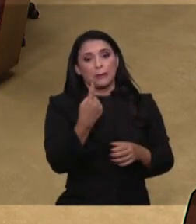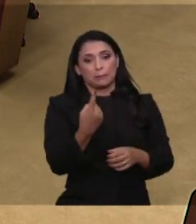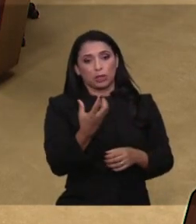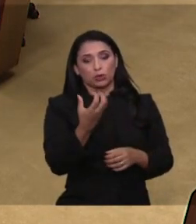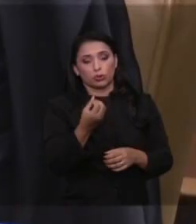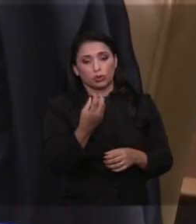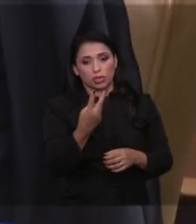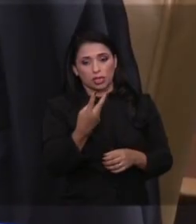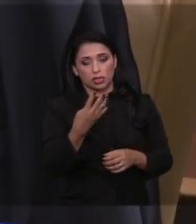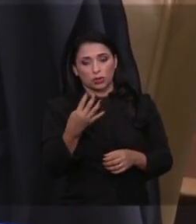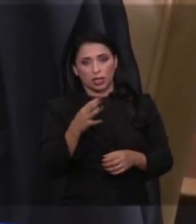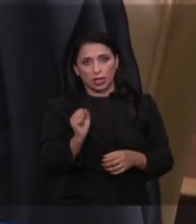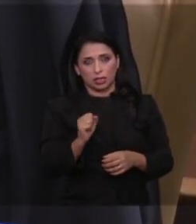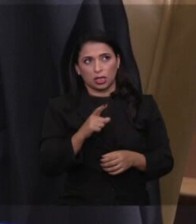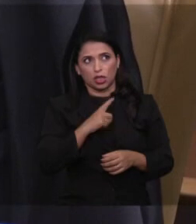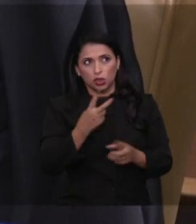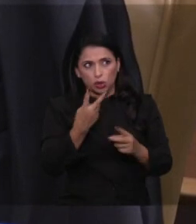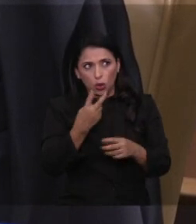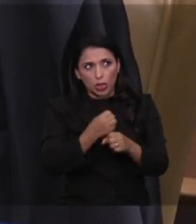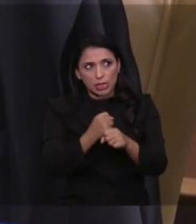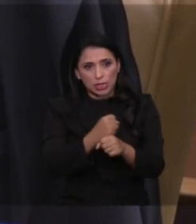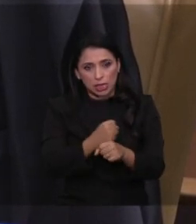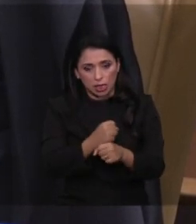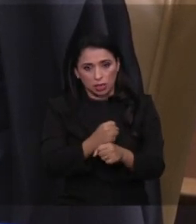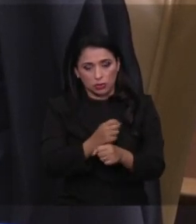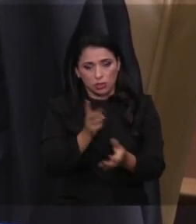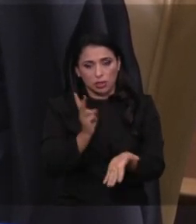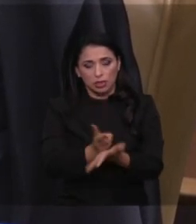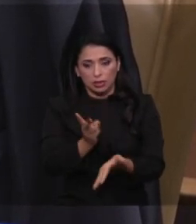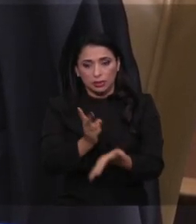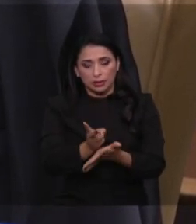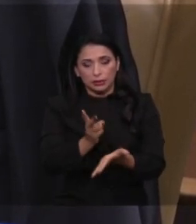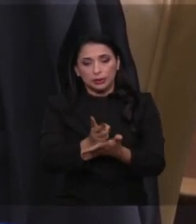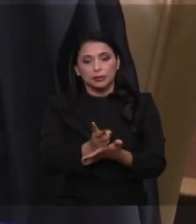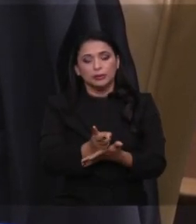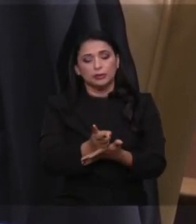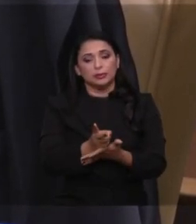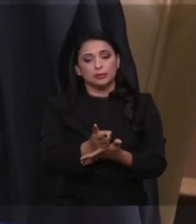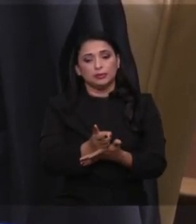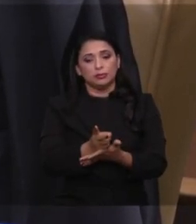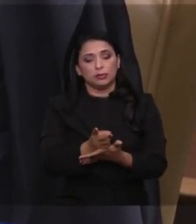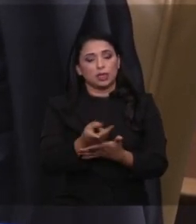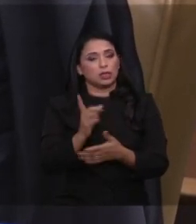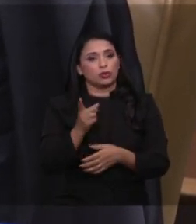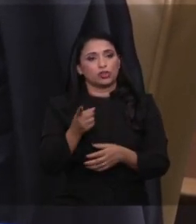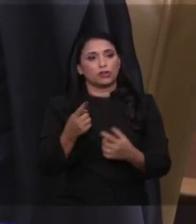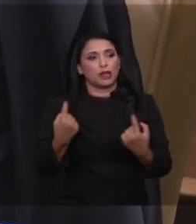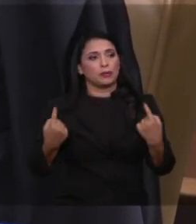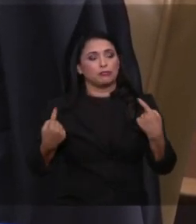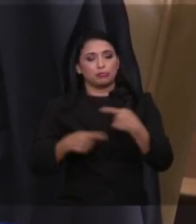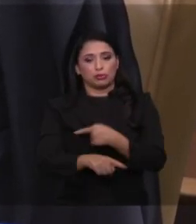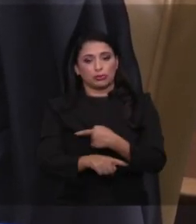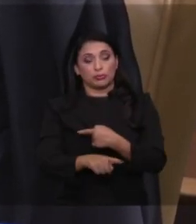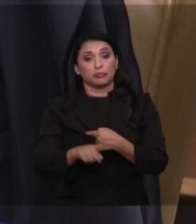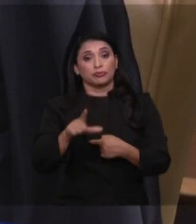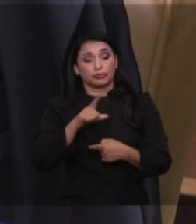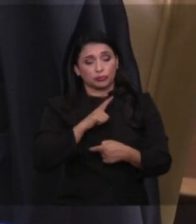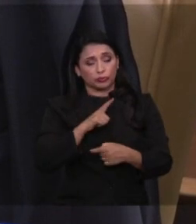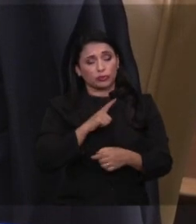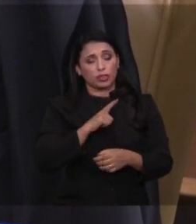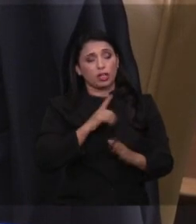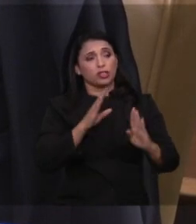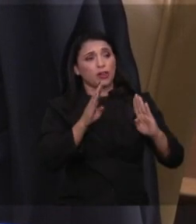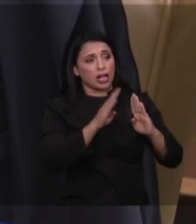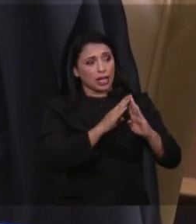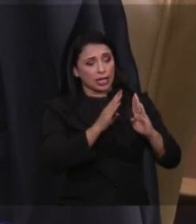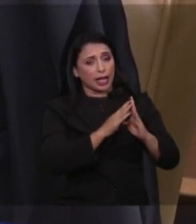aquele que exercer por 2 anos ininterruptamente e sem oposição, posse direta com exclusividade sobre